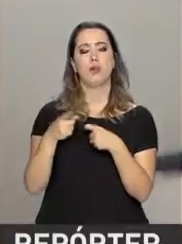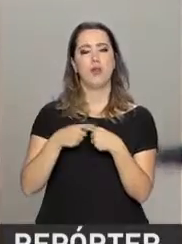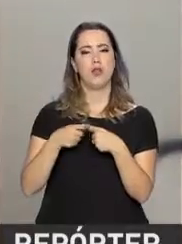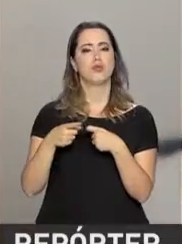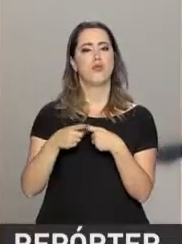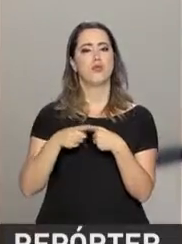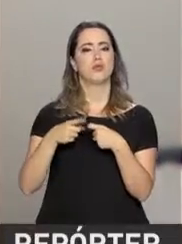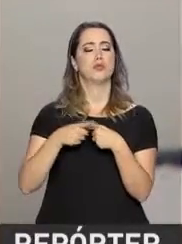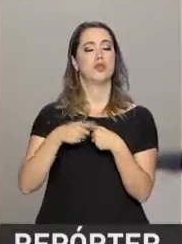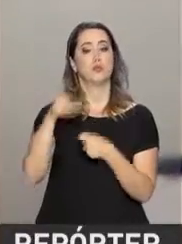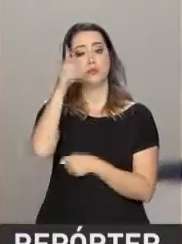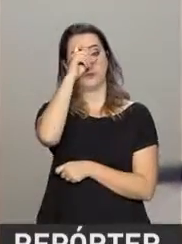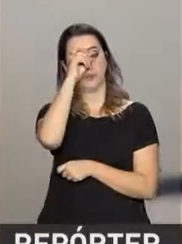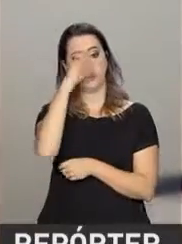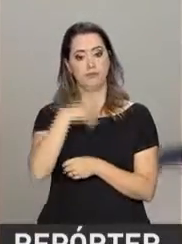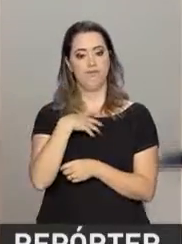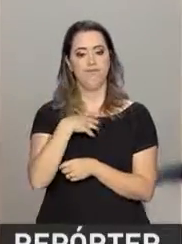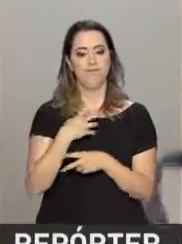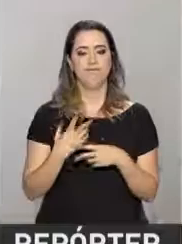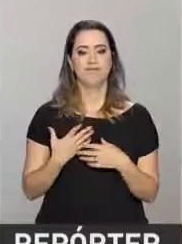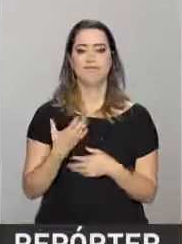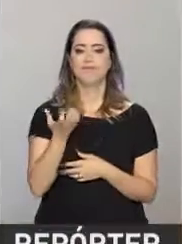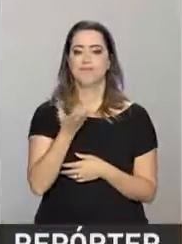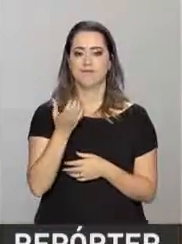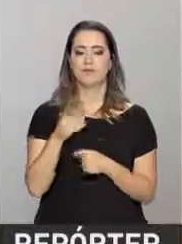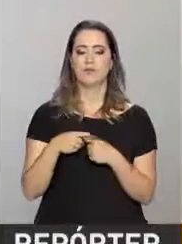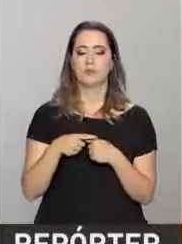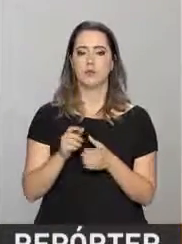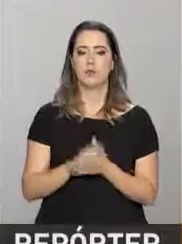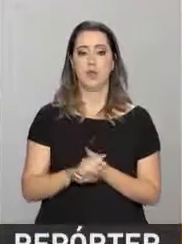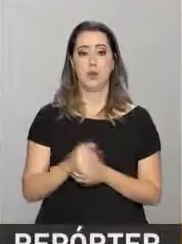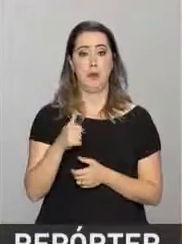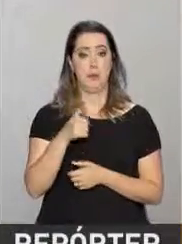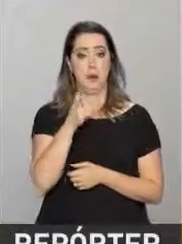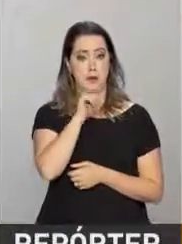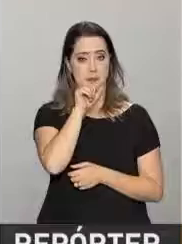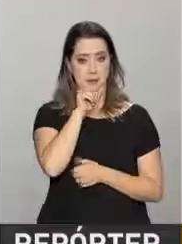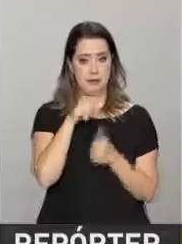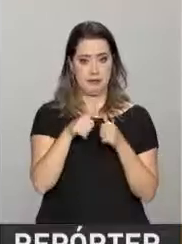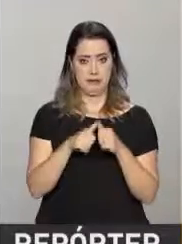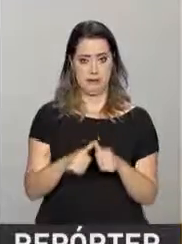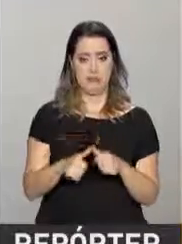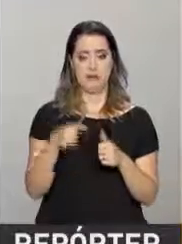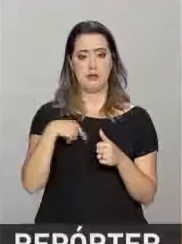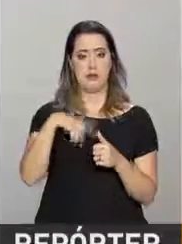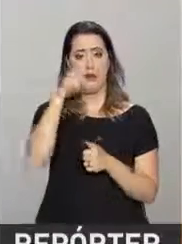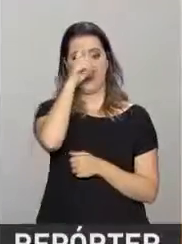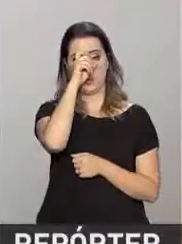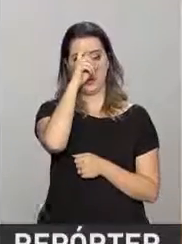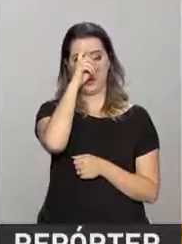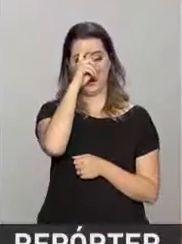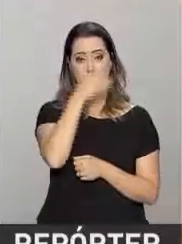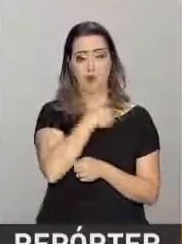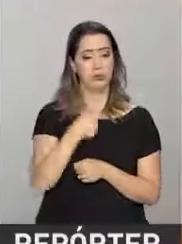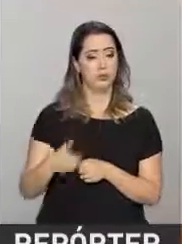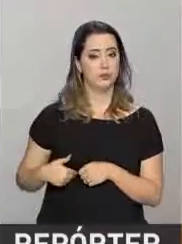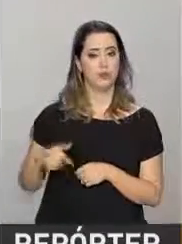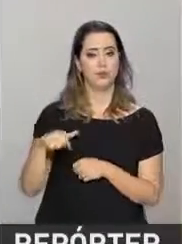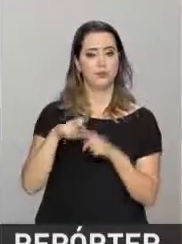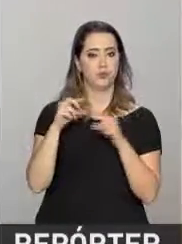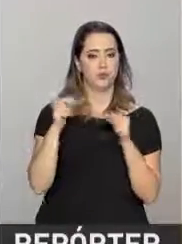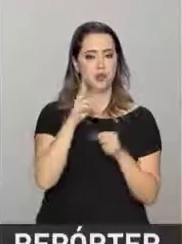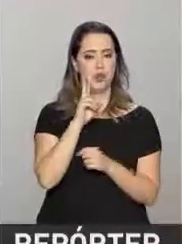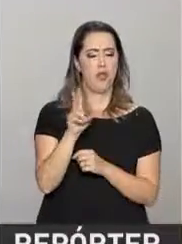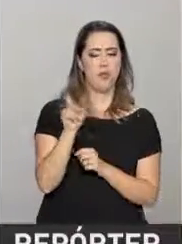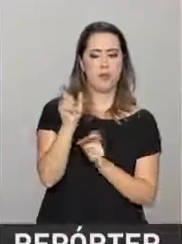que despertou na jovem a vontade de ser médica ela ficou no hospital de base e é um hospital público e eu sempre via pessoas